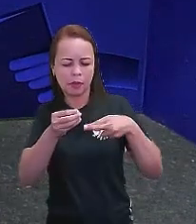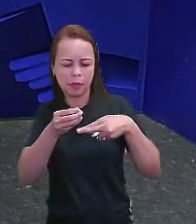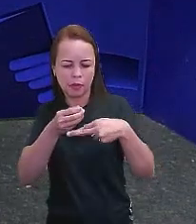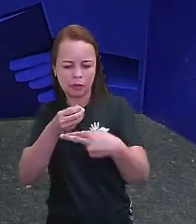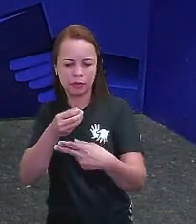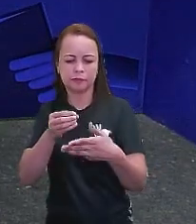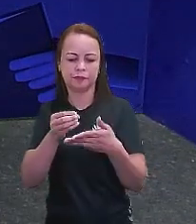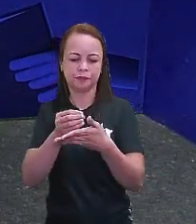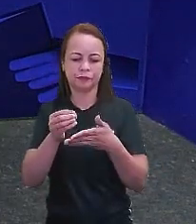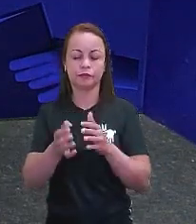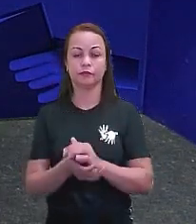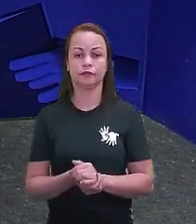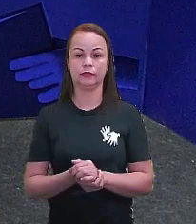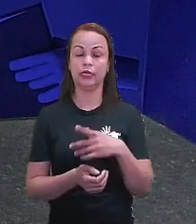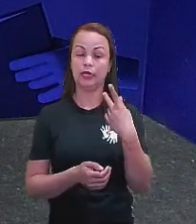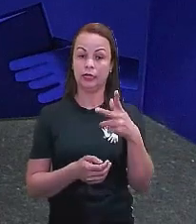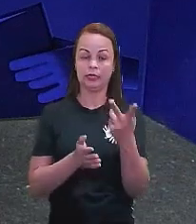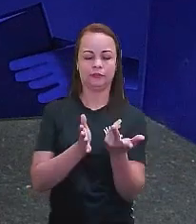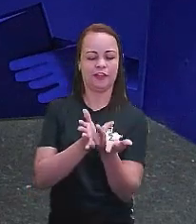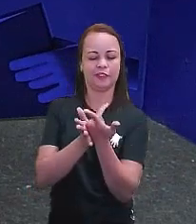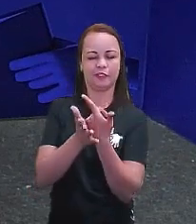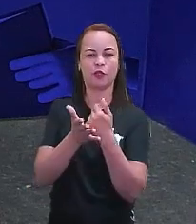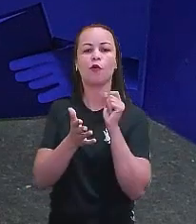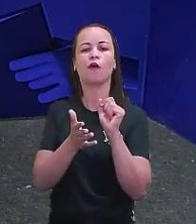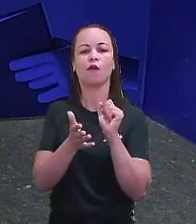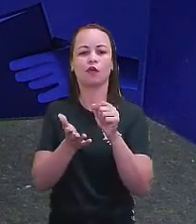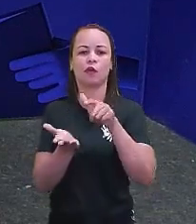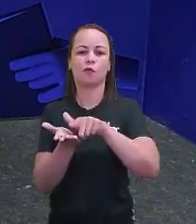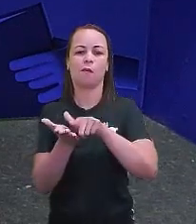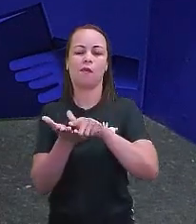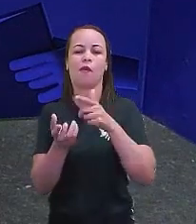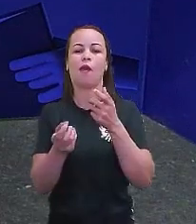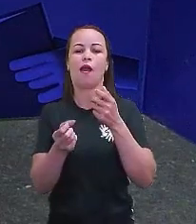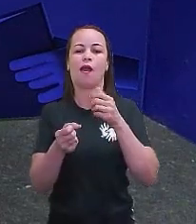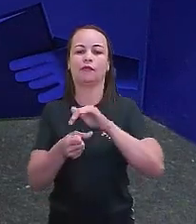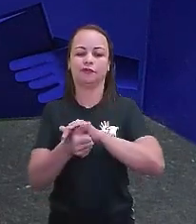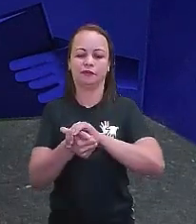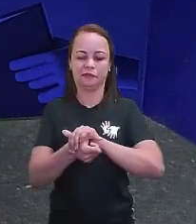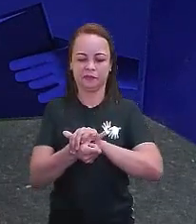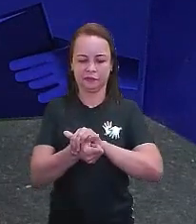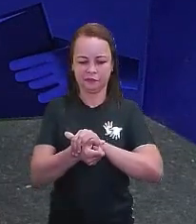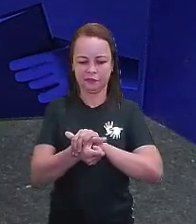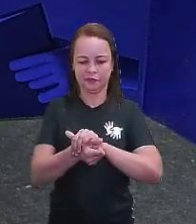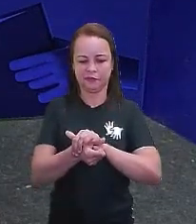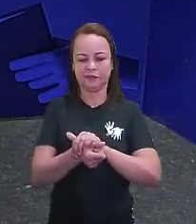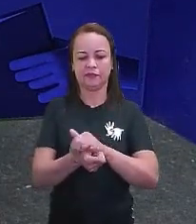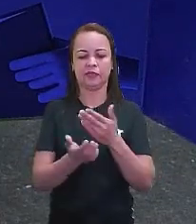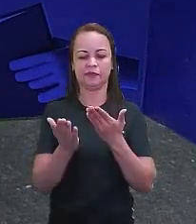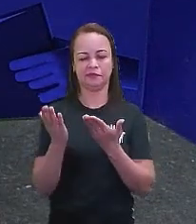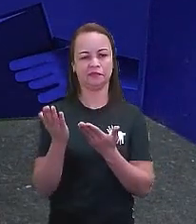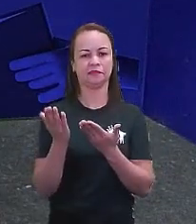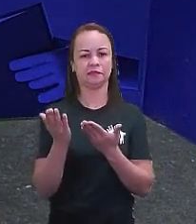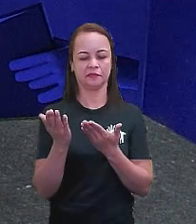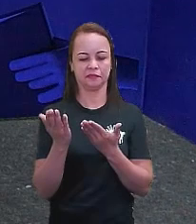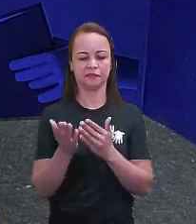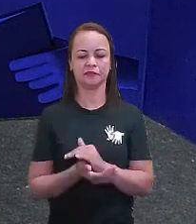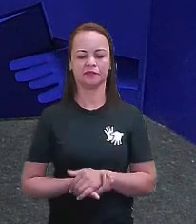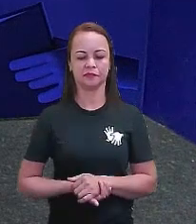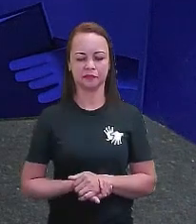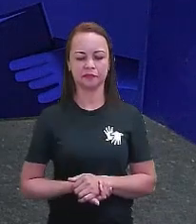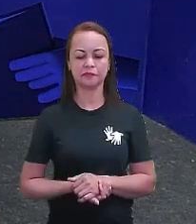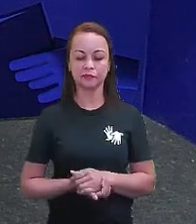eu trouxe já a tartaruga desenhada, porque a gente vai encaixar ela aqui, ó. E